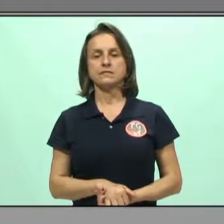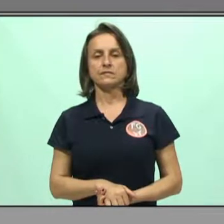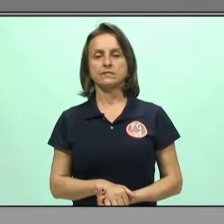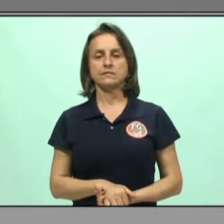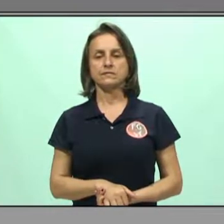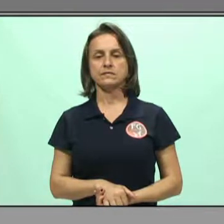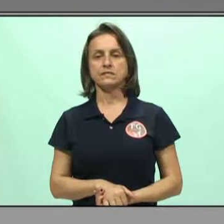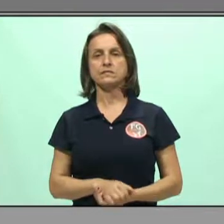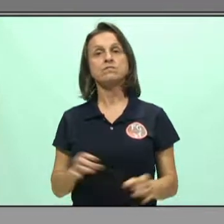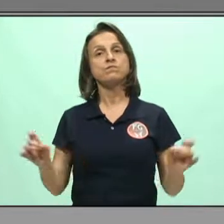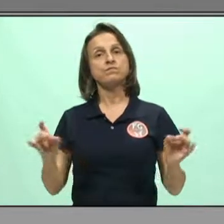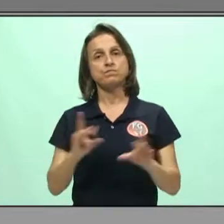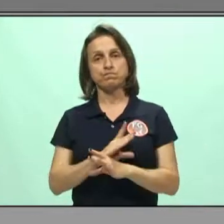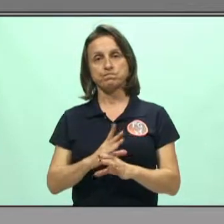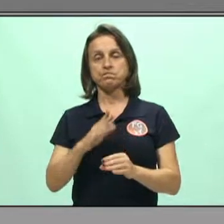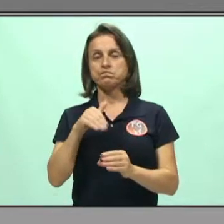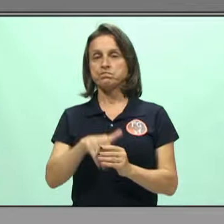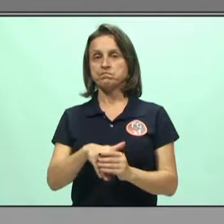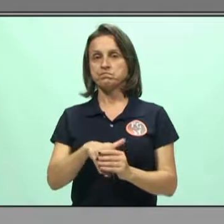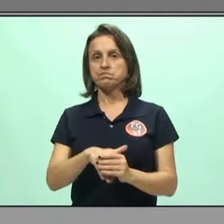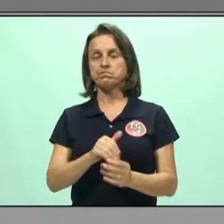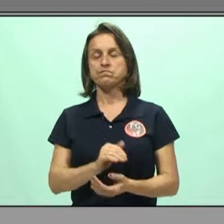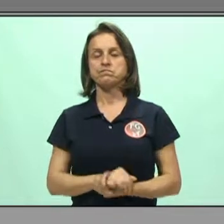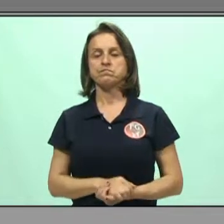encerrado a votação